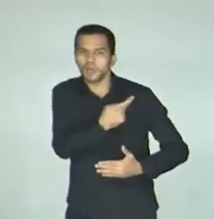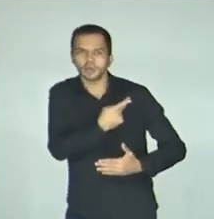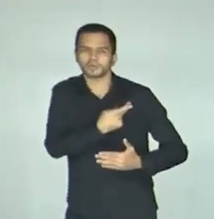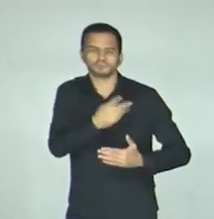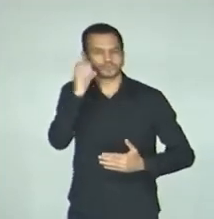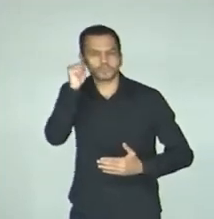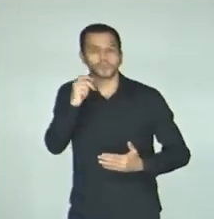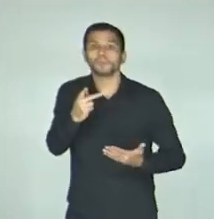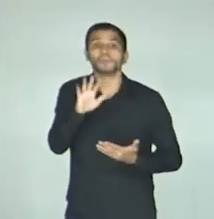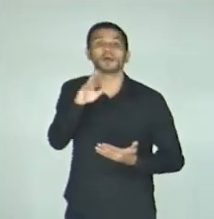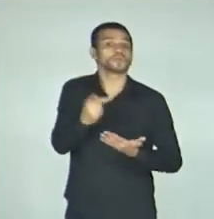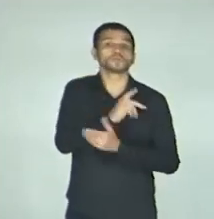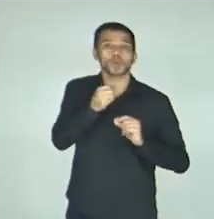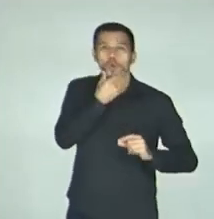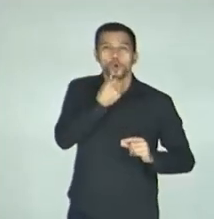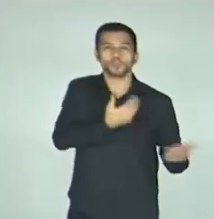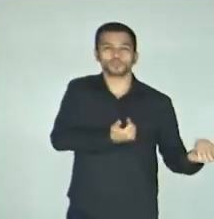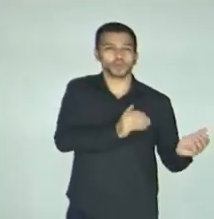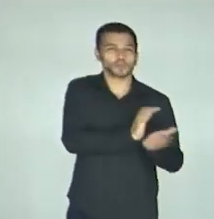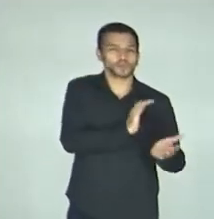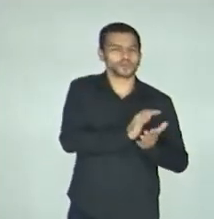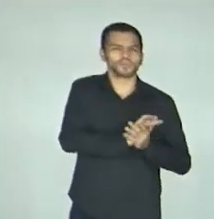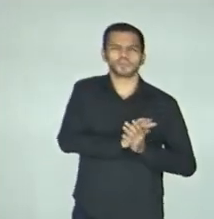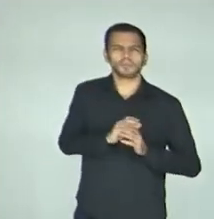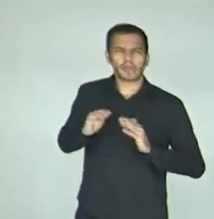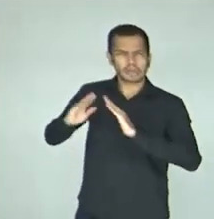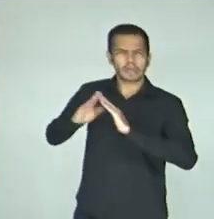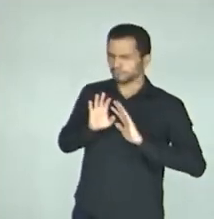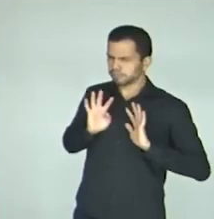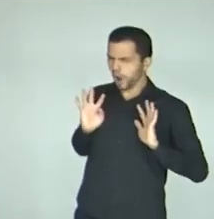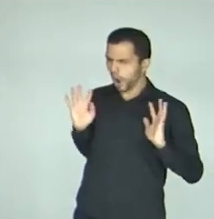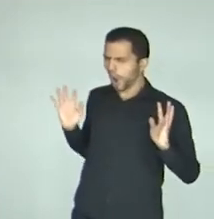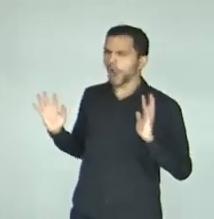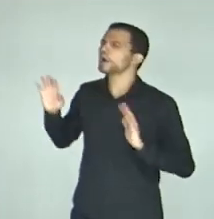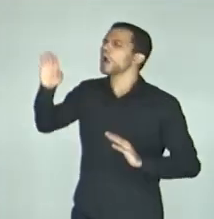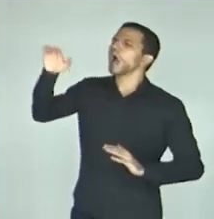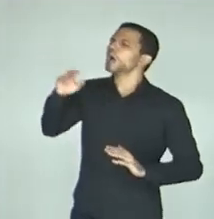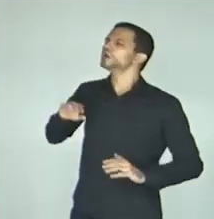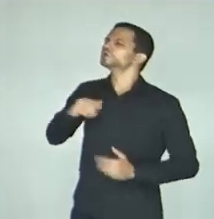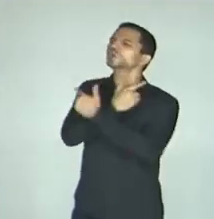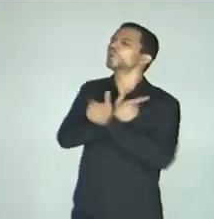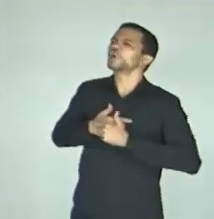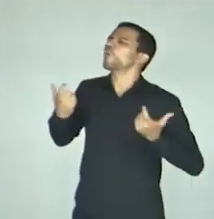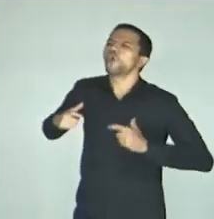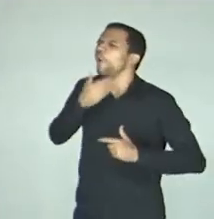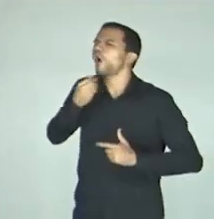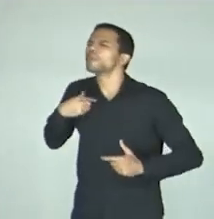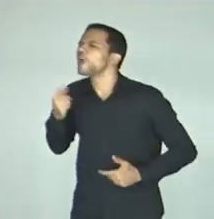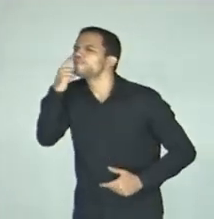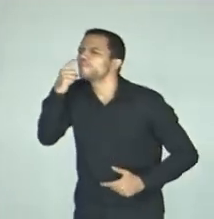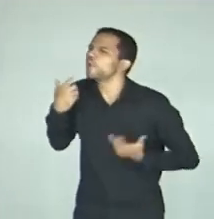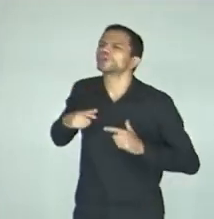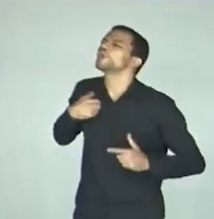cidade de Sodoma dos mais jovens aos mais velhos cercaram a casa chamaram longe e disseram Onde estão os homens que